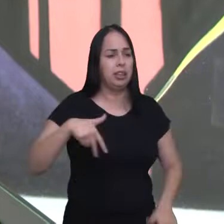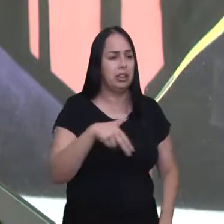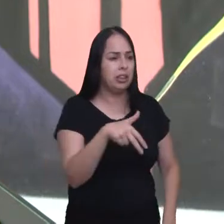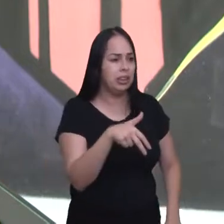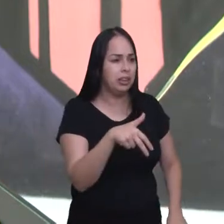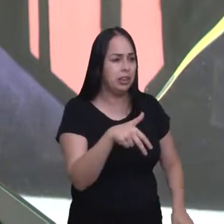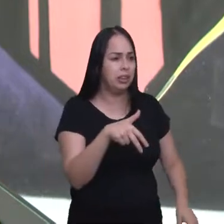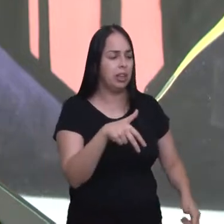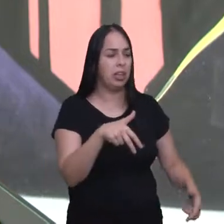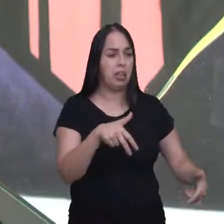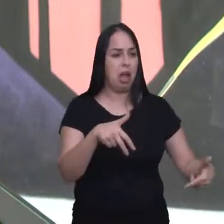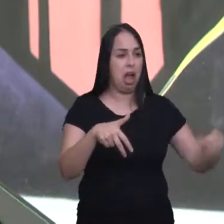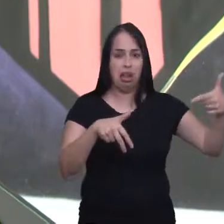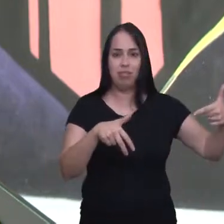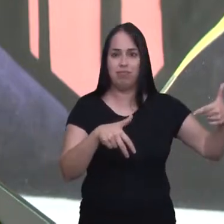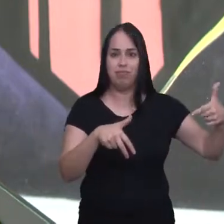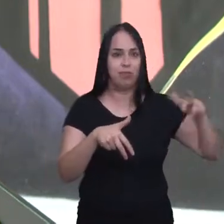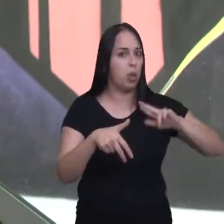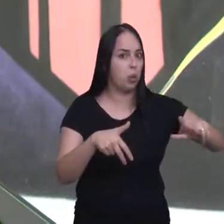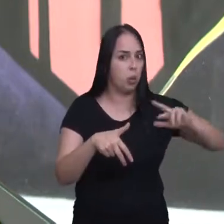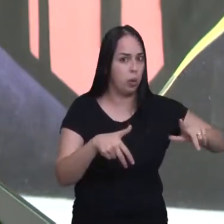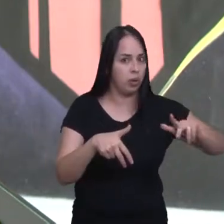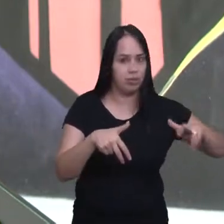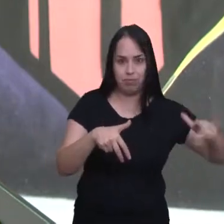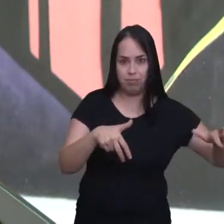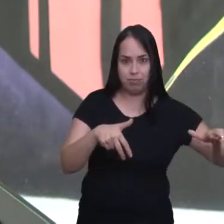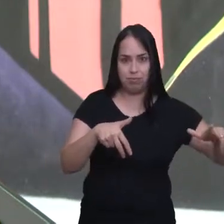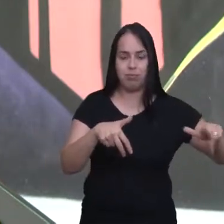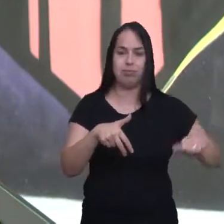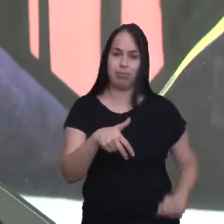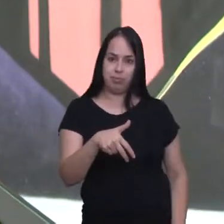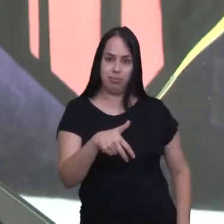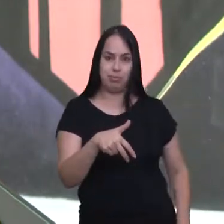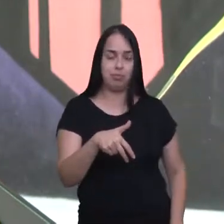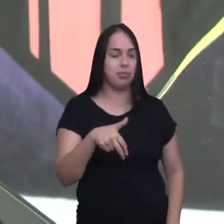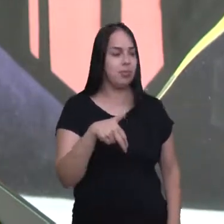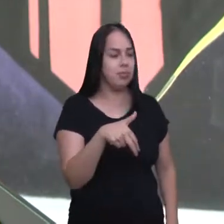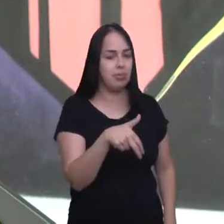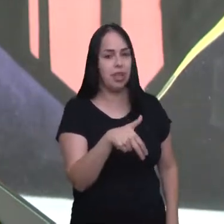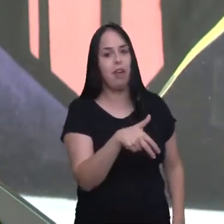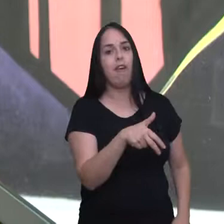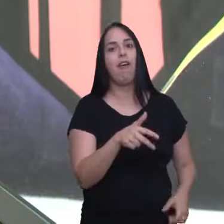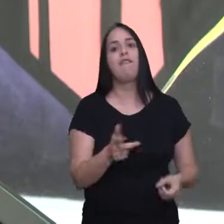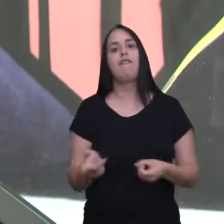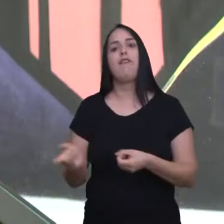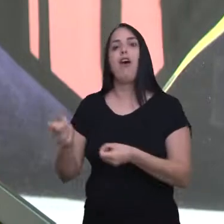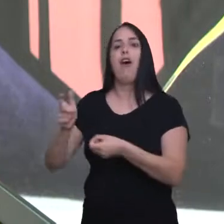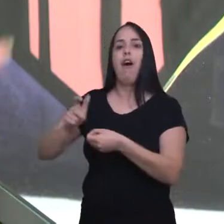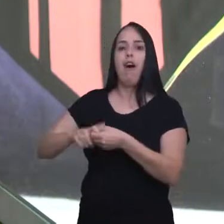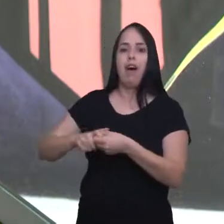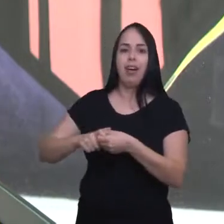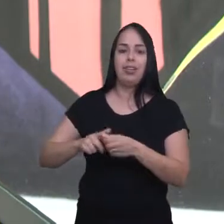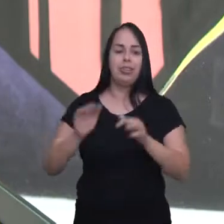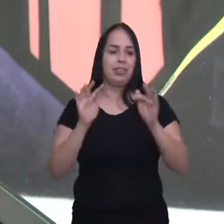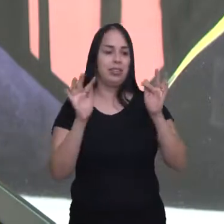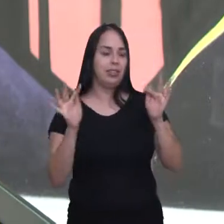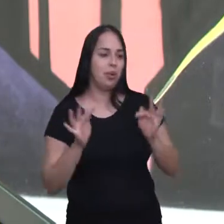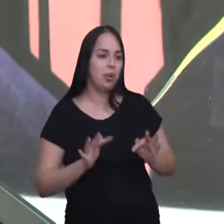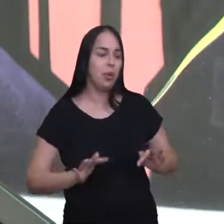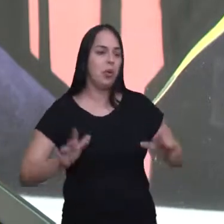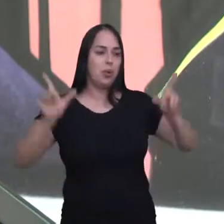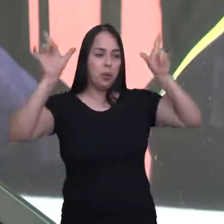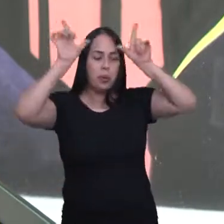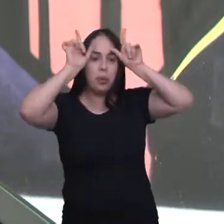invés de alguém armado, disposto a tirar inocentes vidas negras. Quando ele chega em casa, sua família o recepciona com alívio no